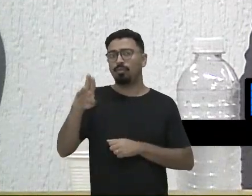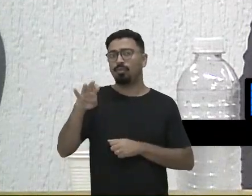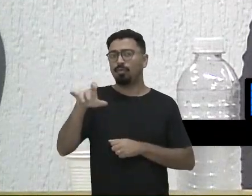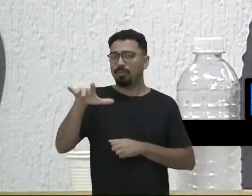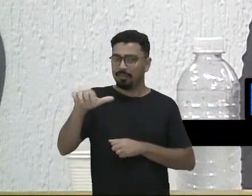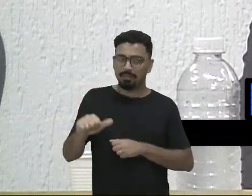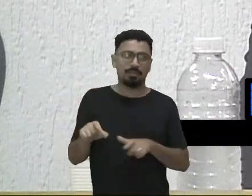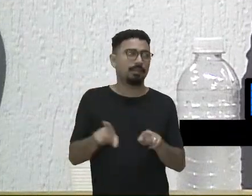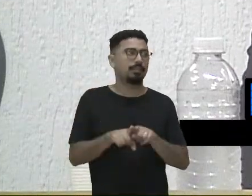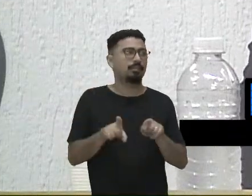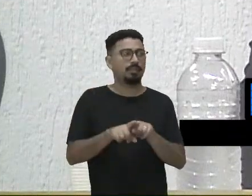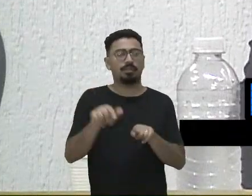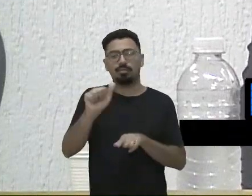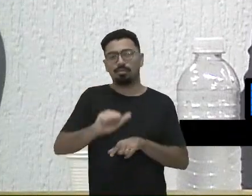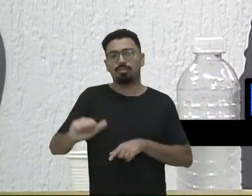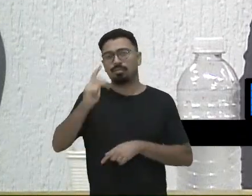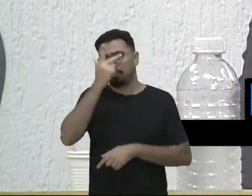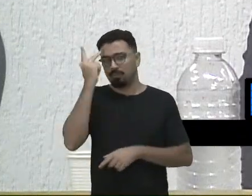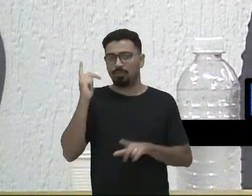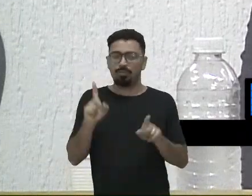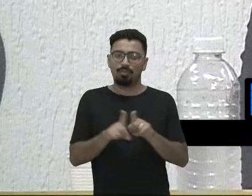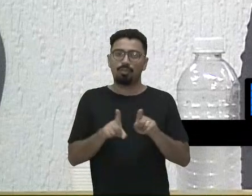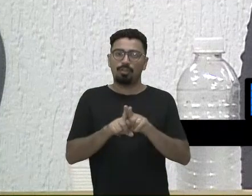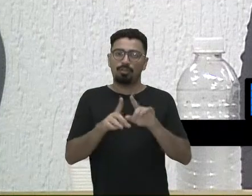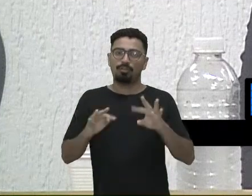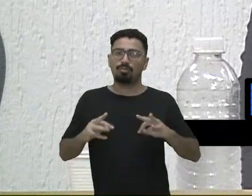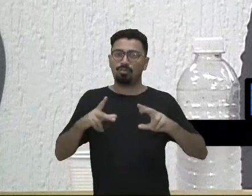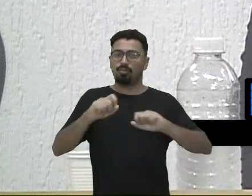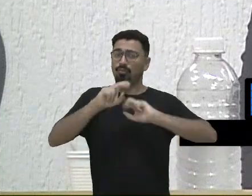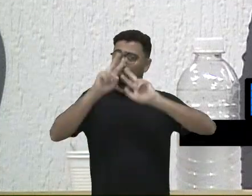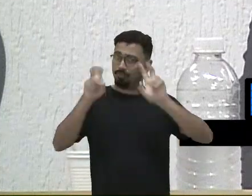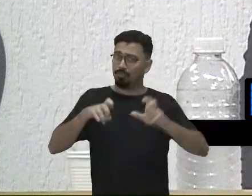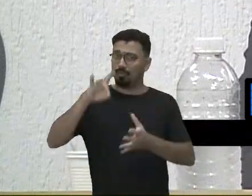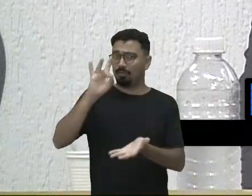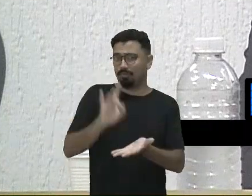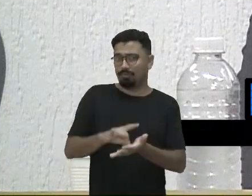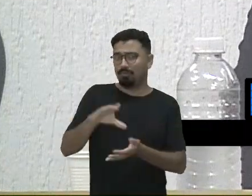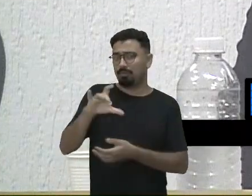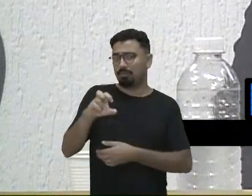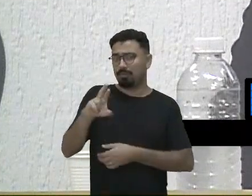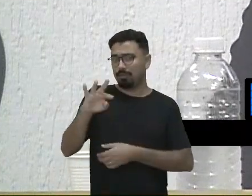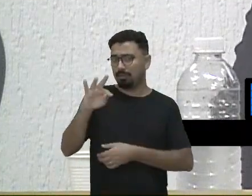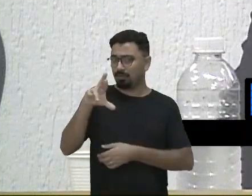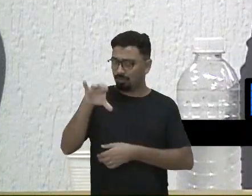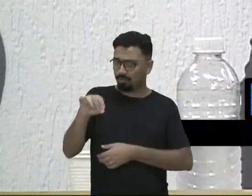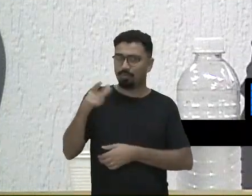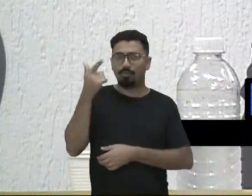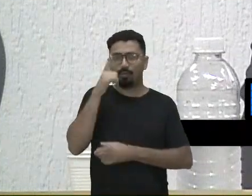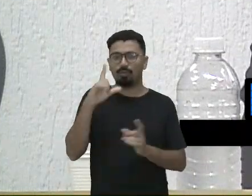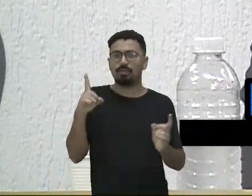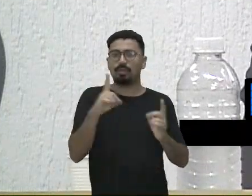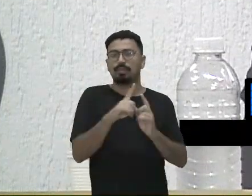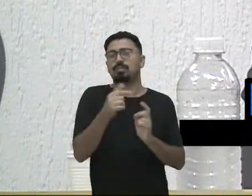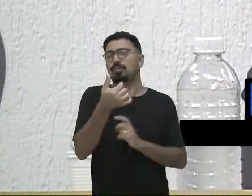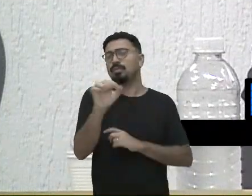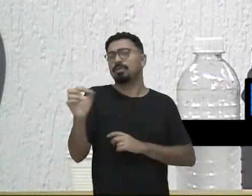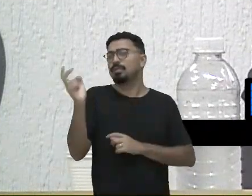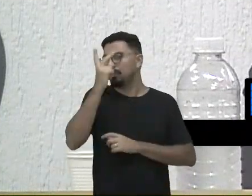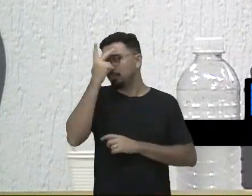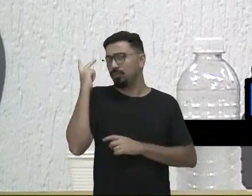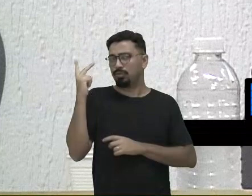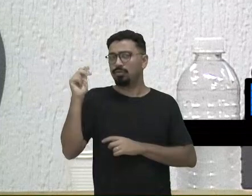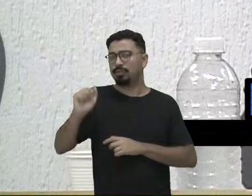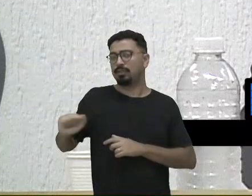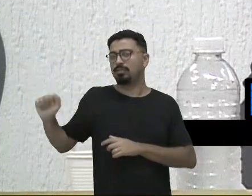pessoal das associações de todas as questões oficiais de cartório, para conseguir um atendimento para 100 pessoas inscritas na